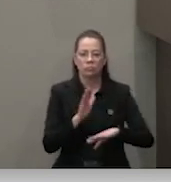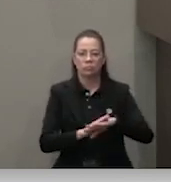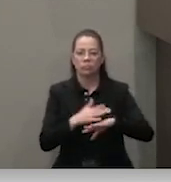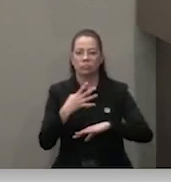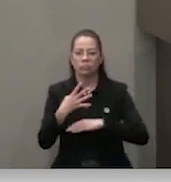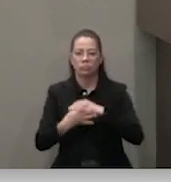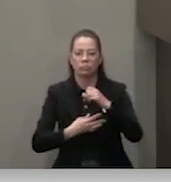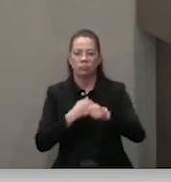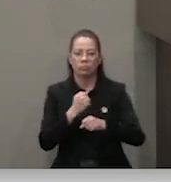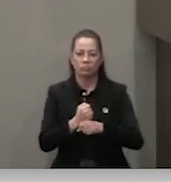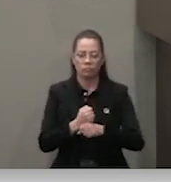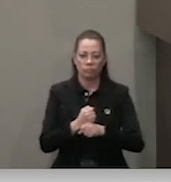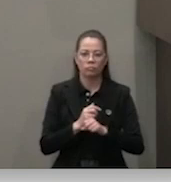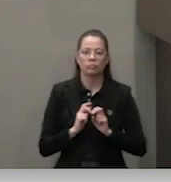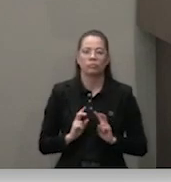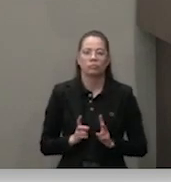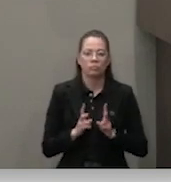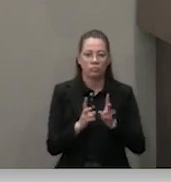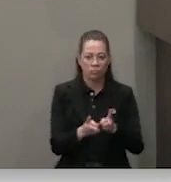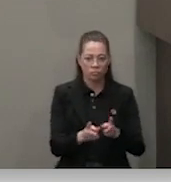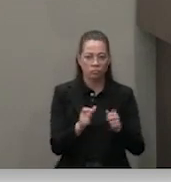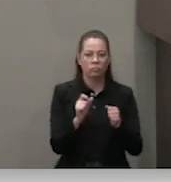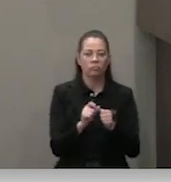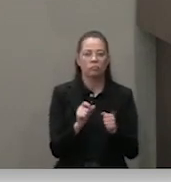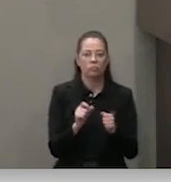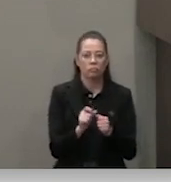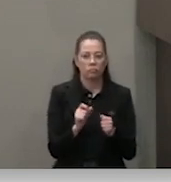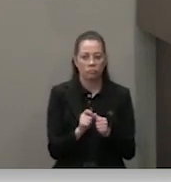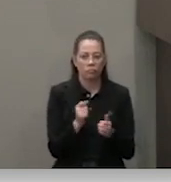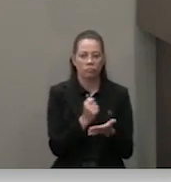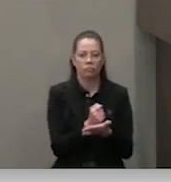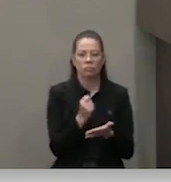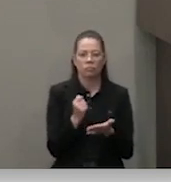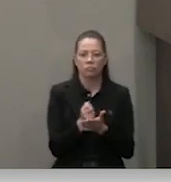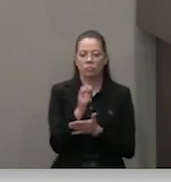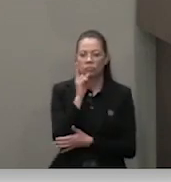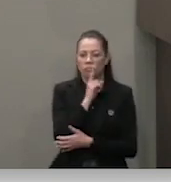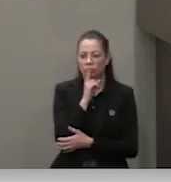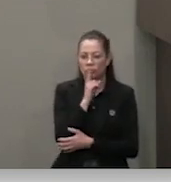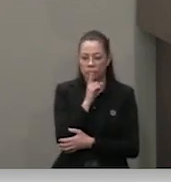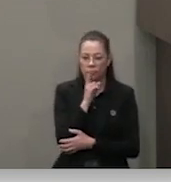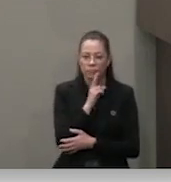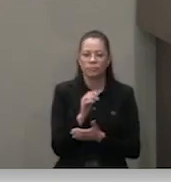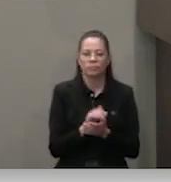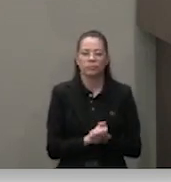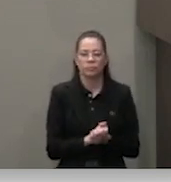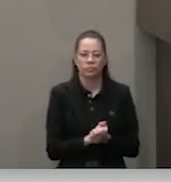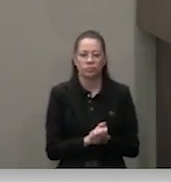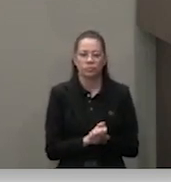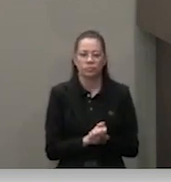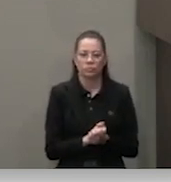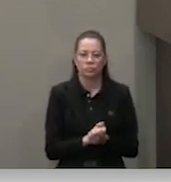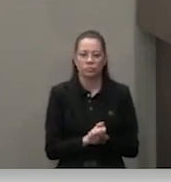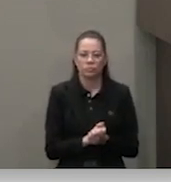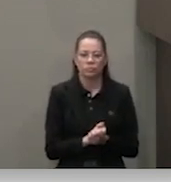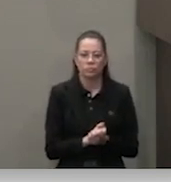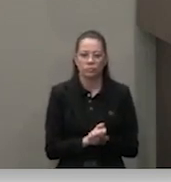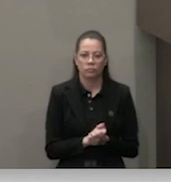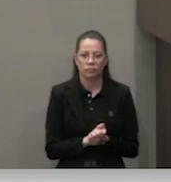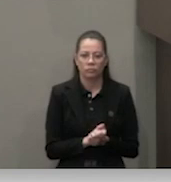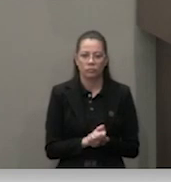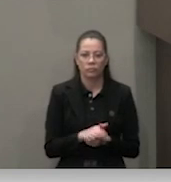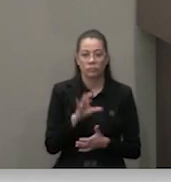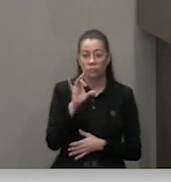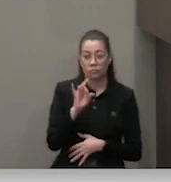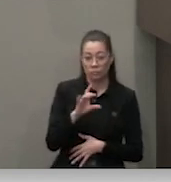4 anos e continuam fazendo contratação emergencial por excepcional